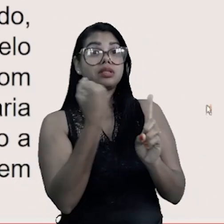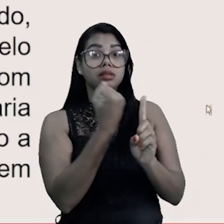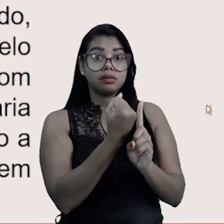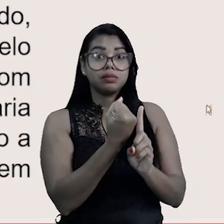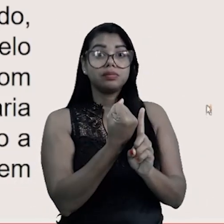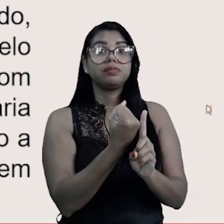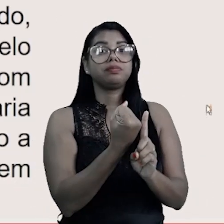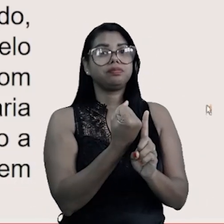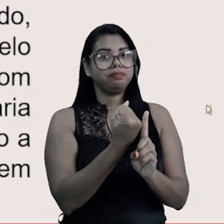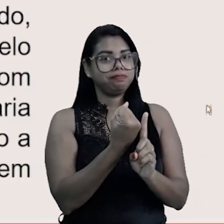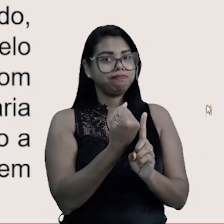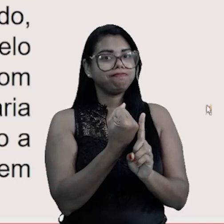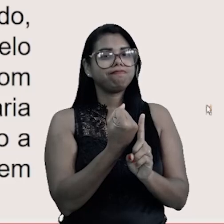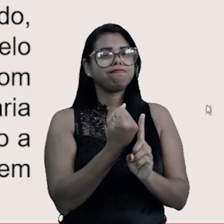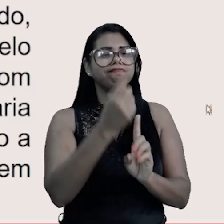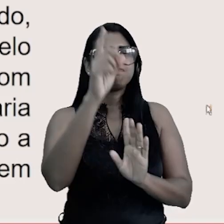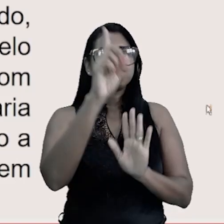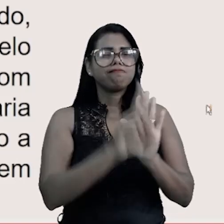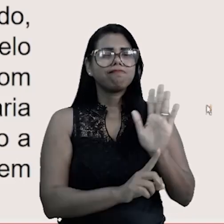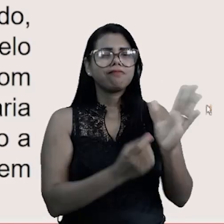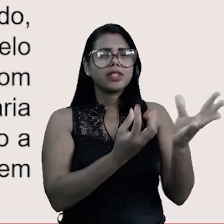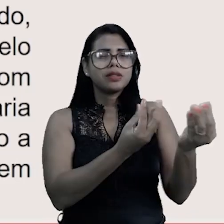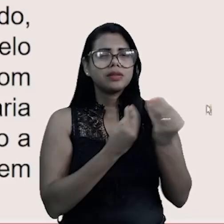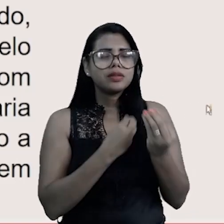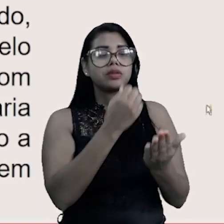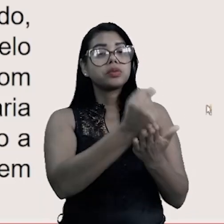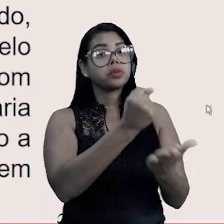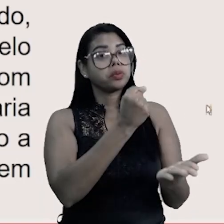direito de possuir um documento de registro civil.